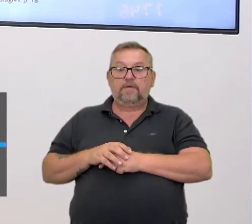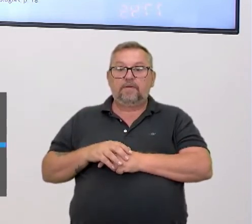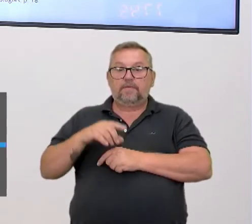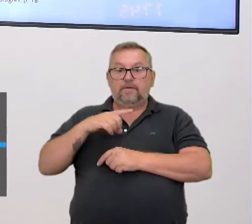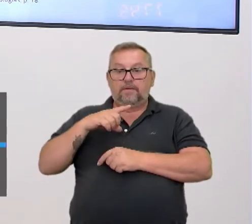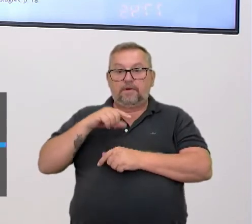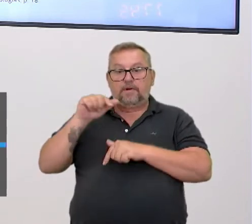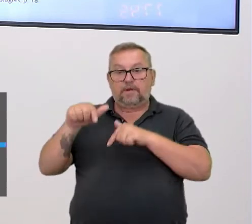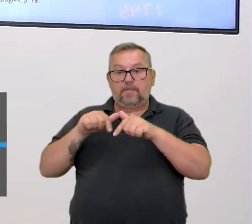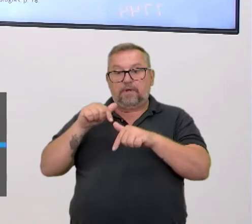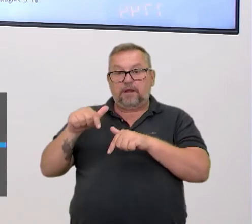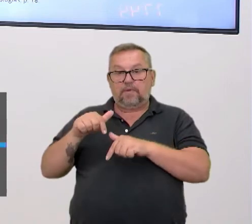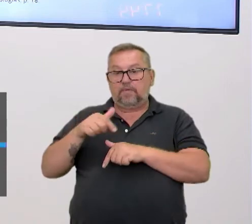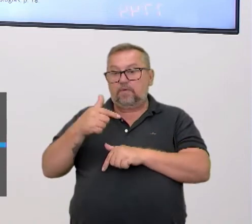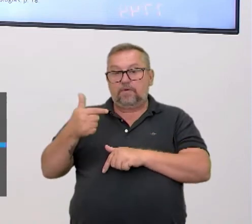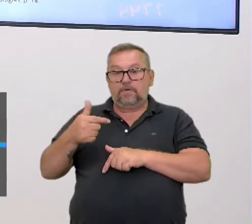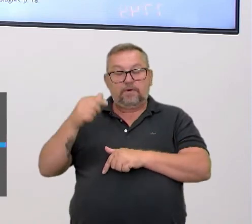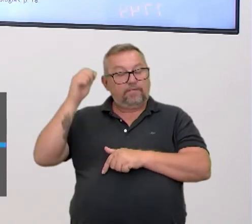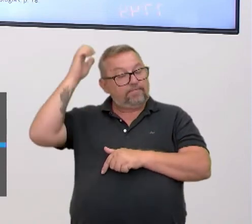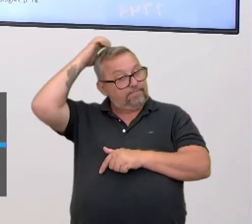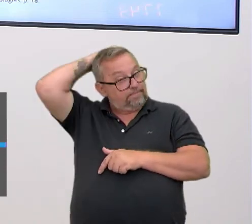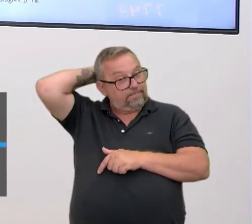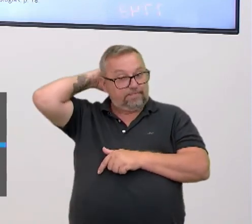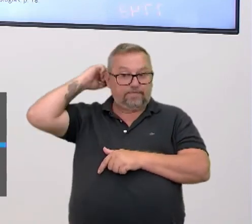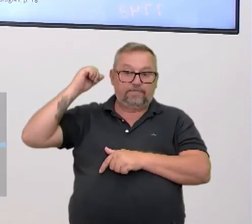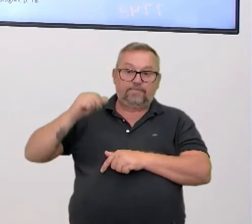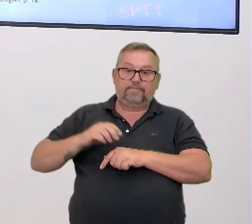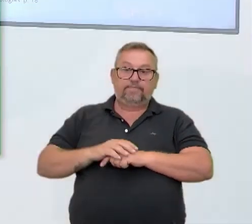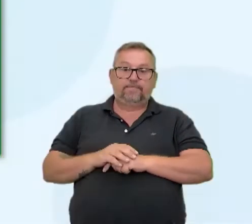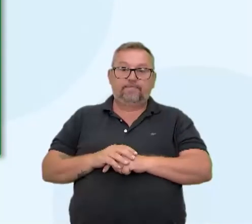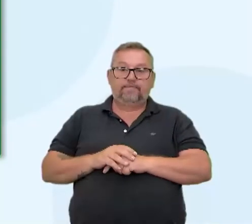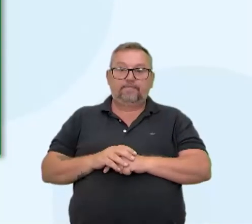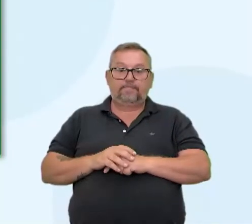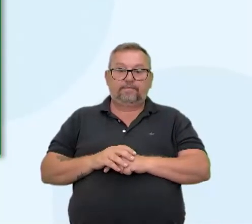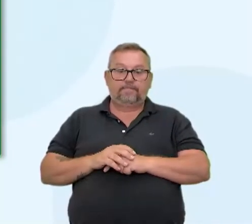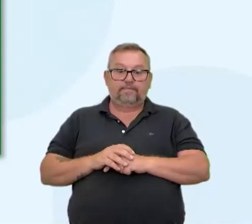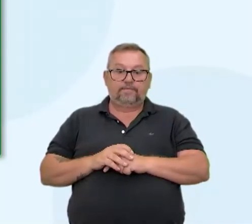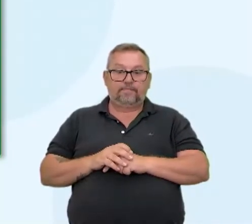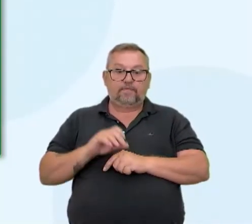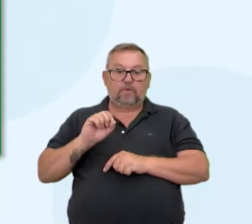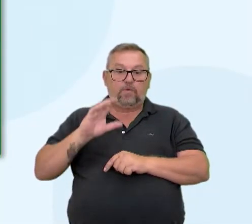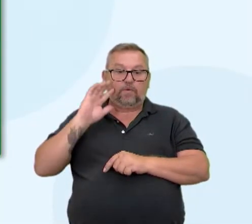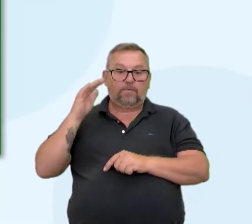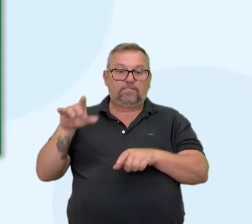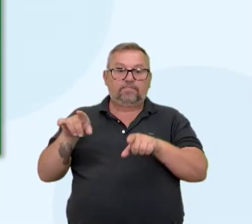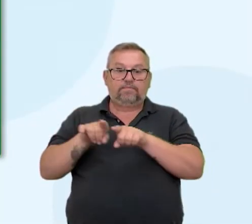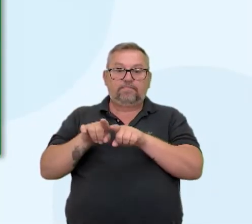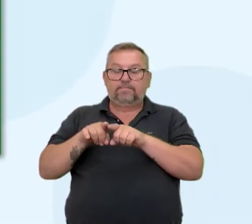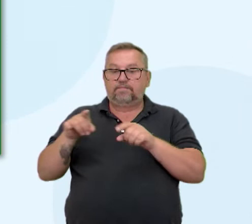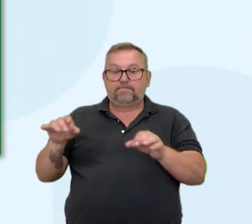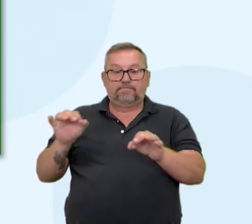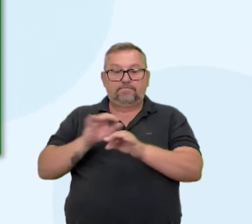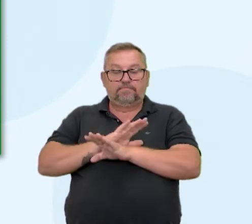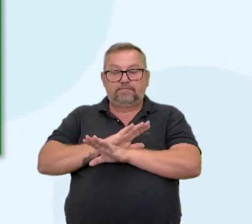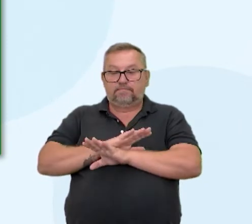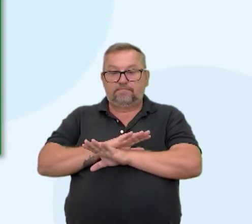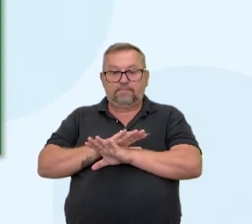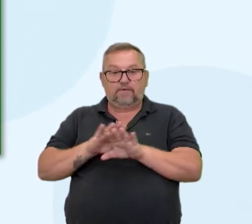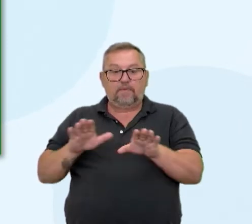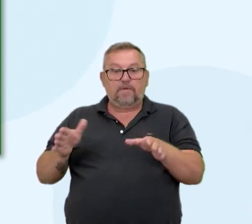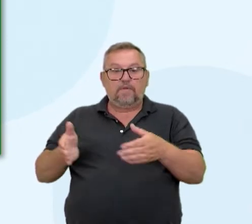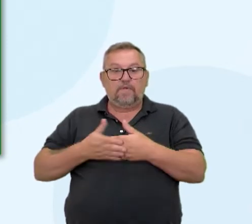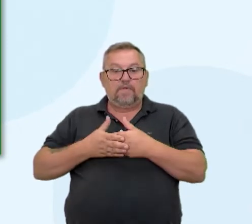possibilidade. Ou essa pessoa não tem ocupação. Se elas estão sem ocupação, o que acontece? Aqui também se